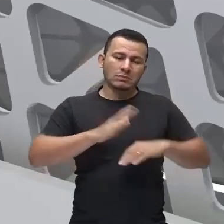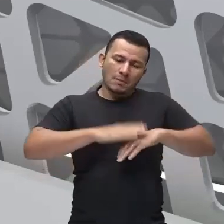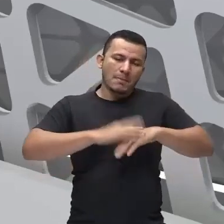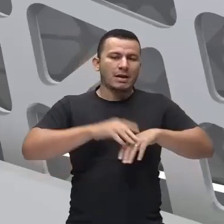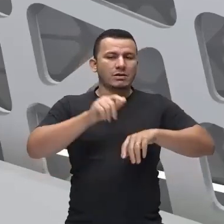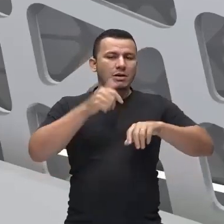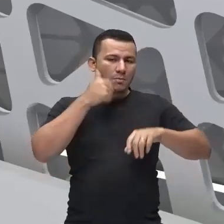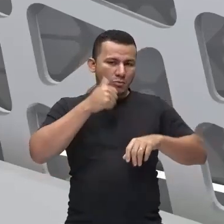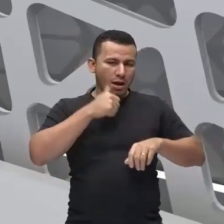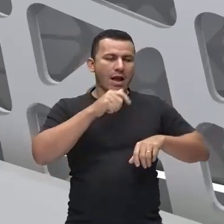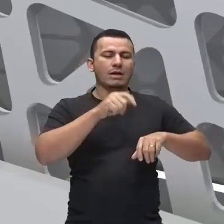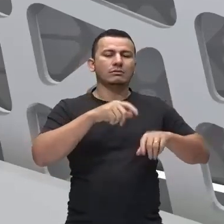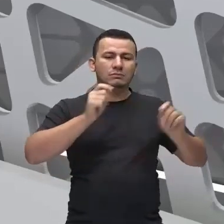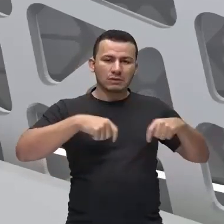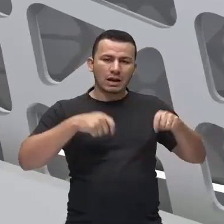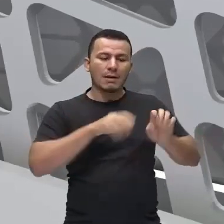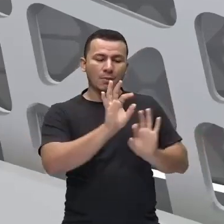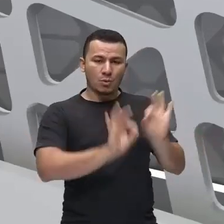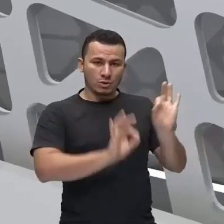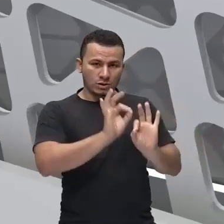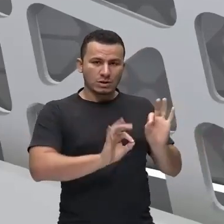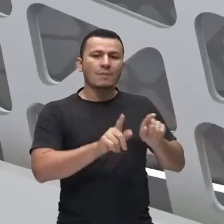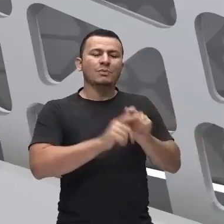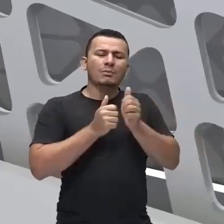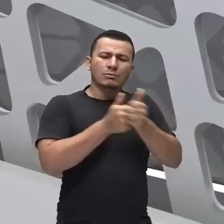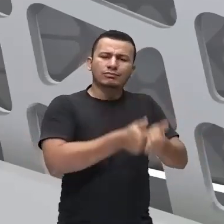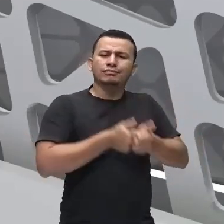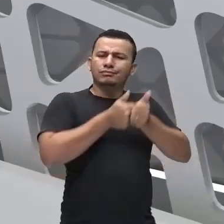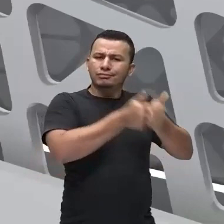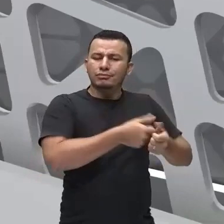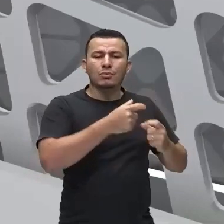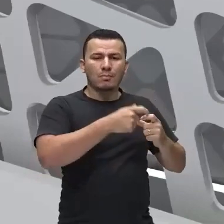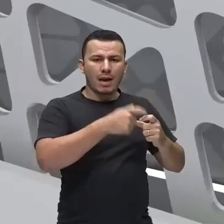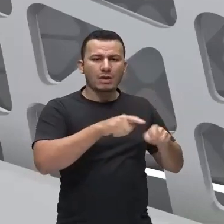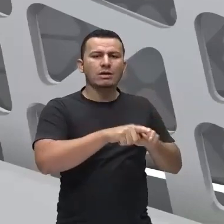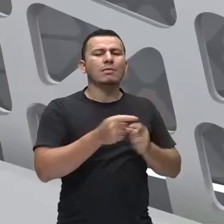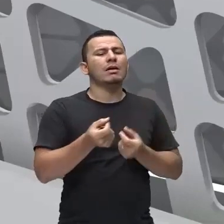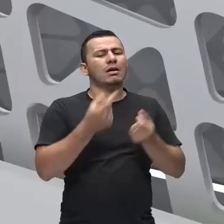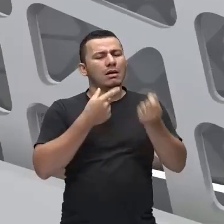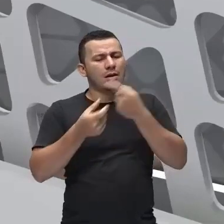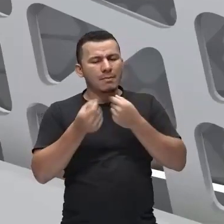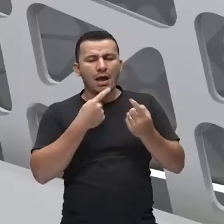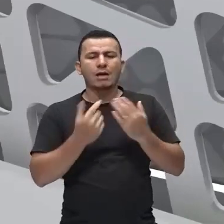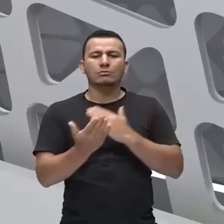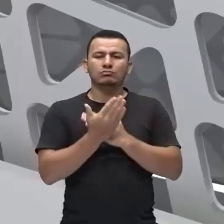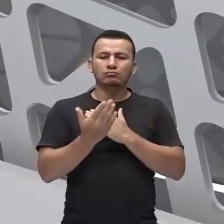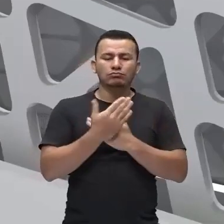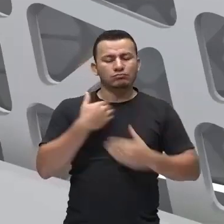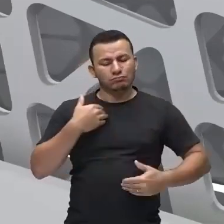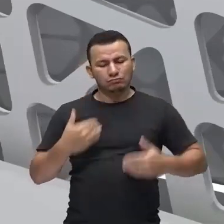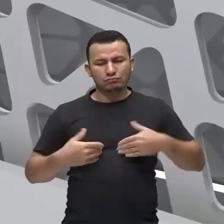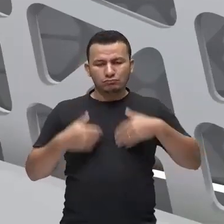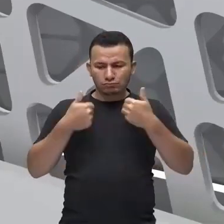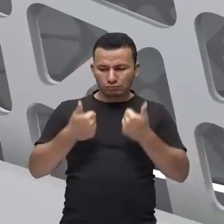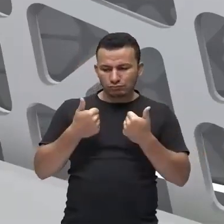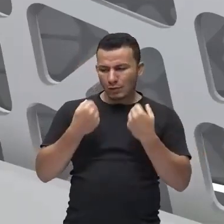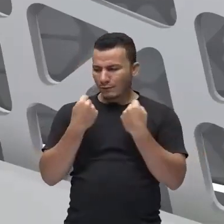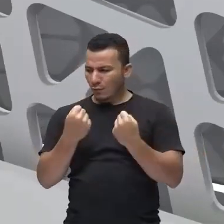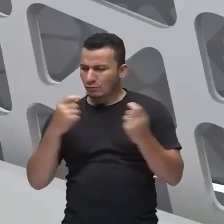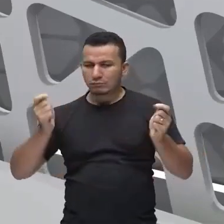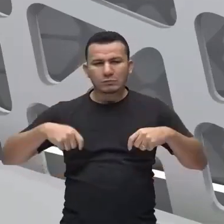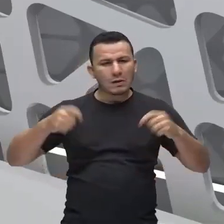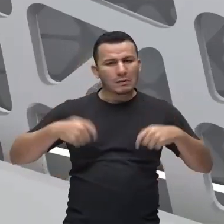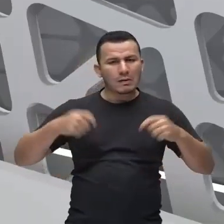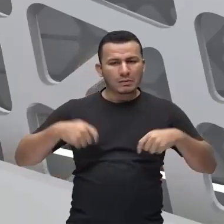né? E aí elas fazem o acompanhamento, fazem a suplementação e tiver tudo certinho, deu tudo